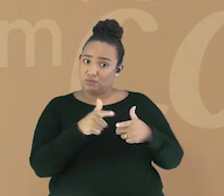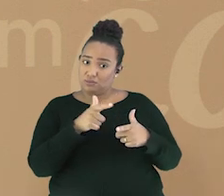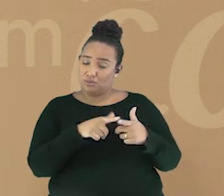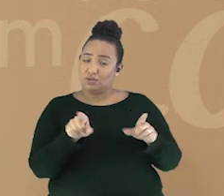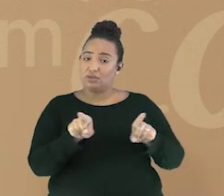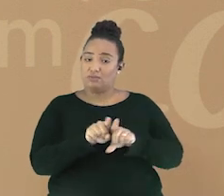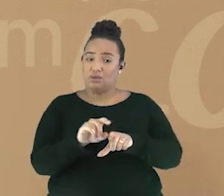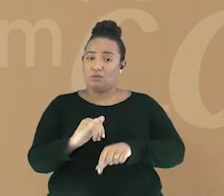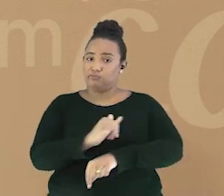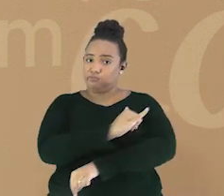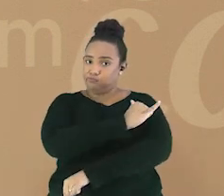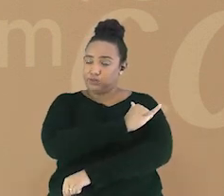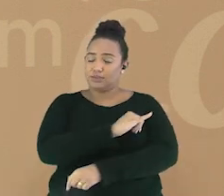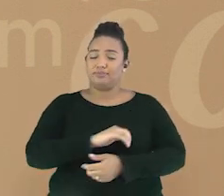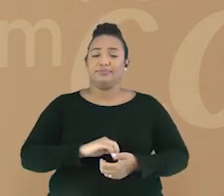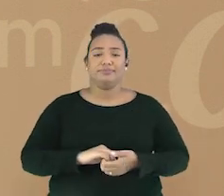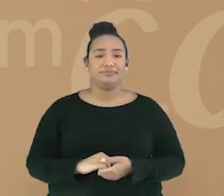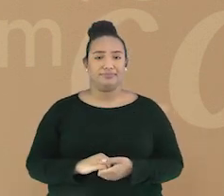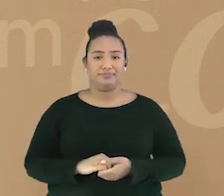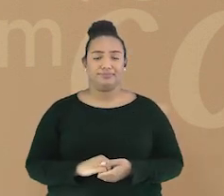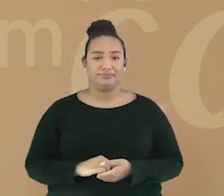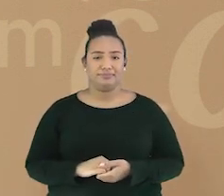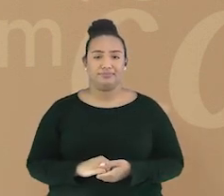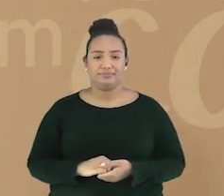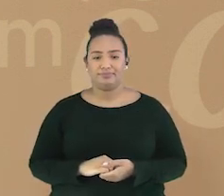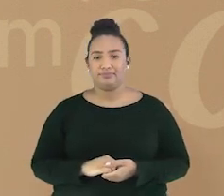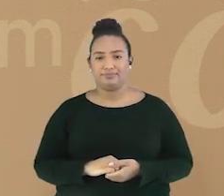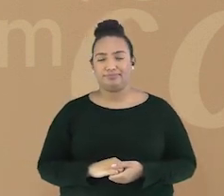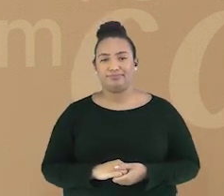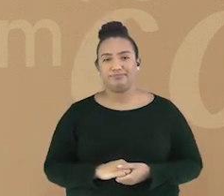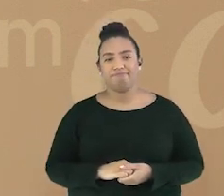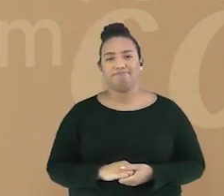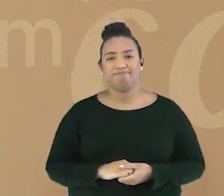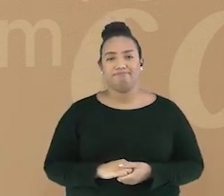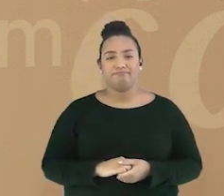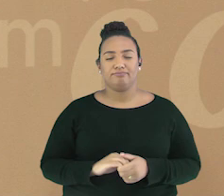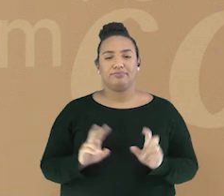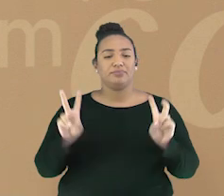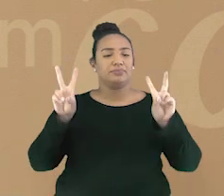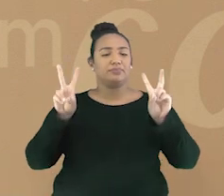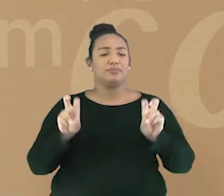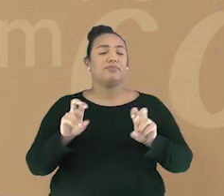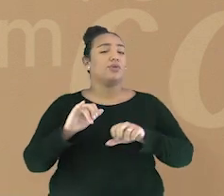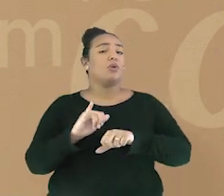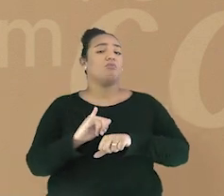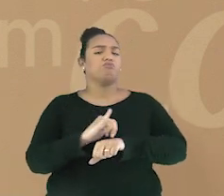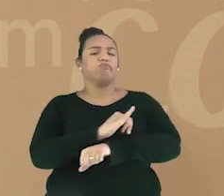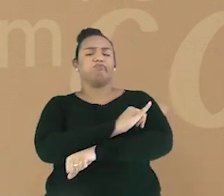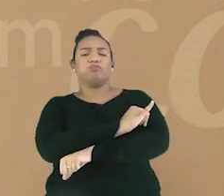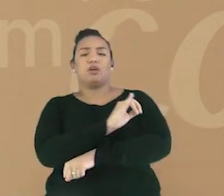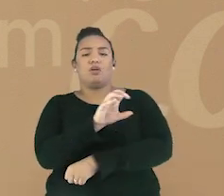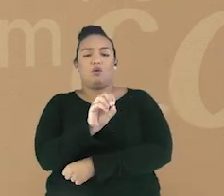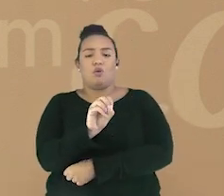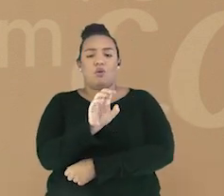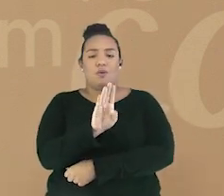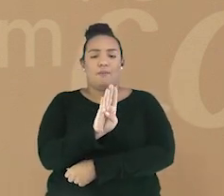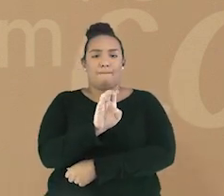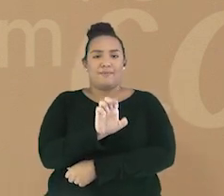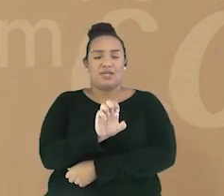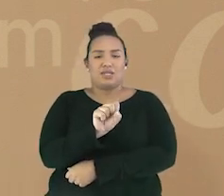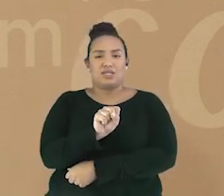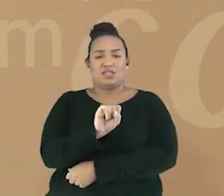E por falar em obesidade, tá aí um dos perigos de se alimentar mal e de forma exagerada. No mundo,